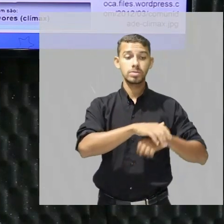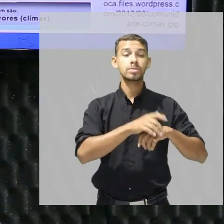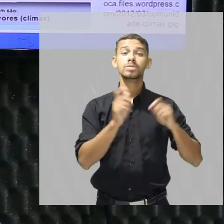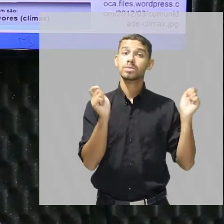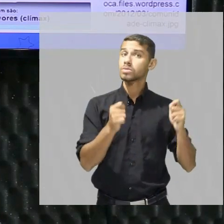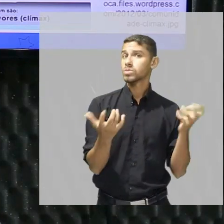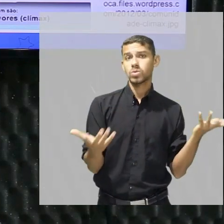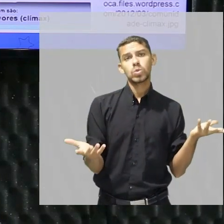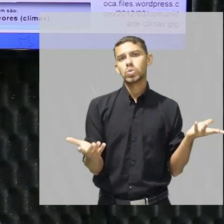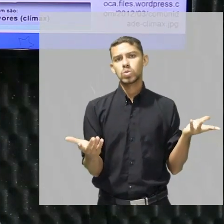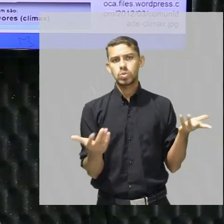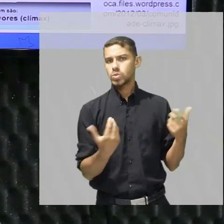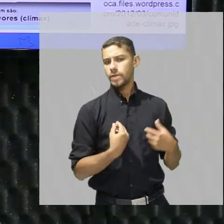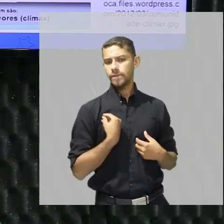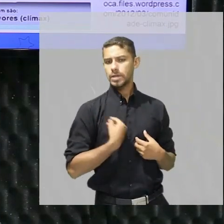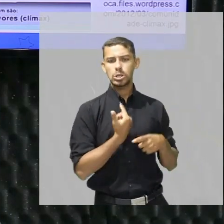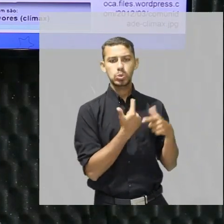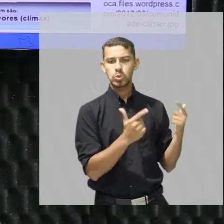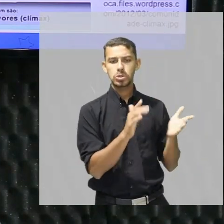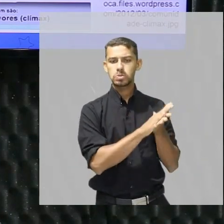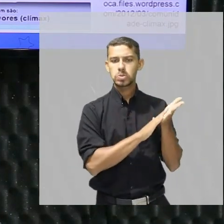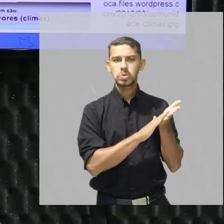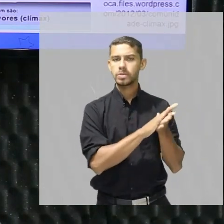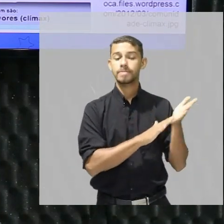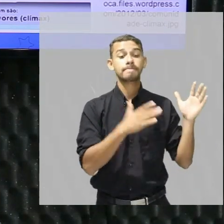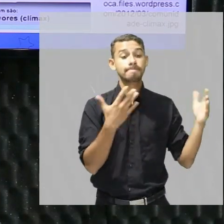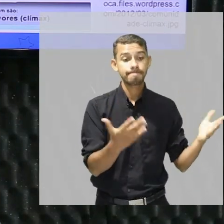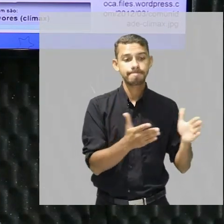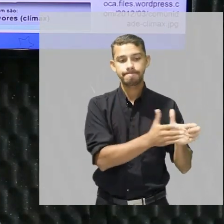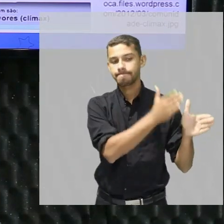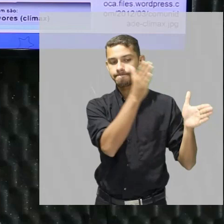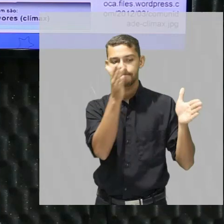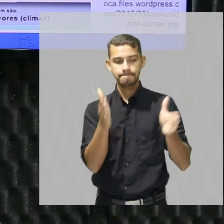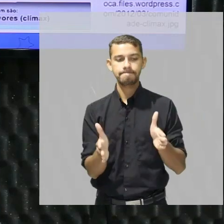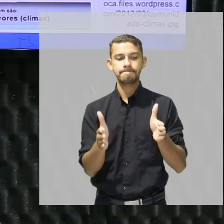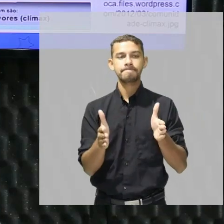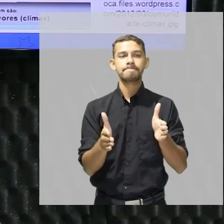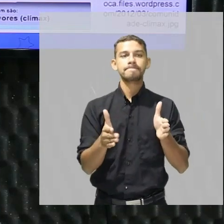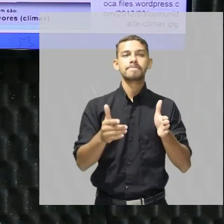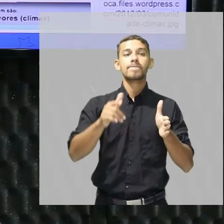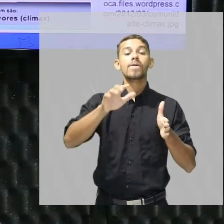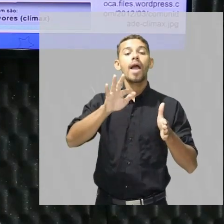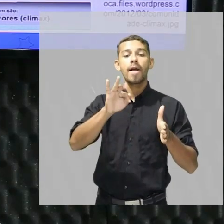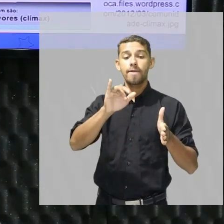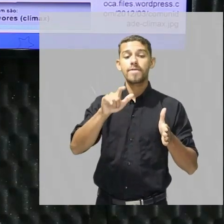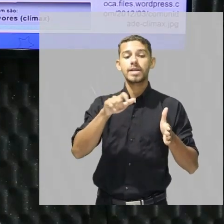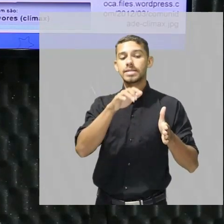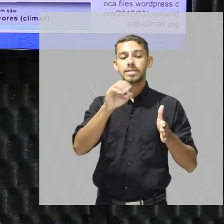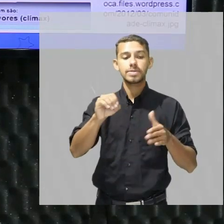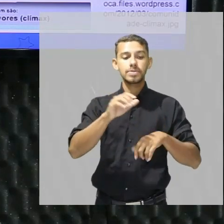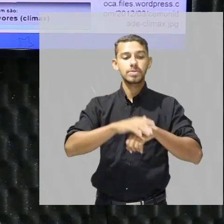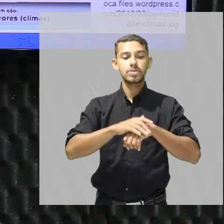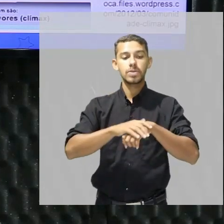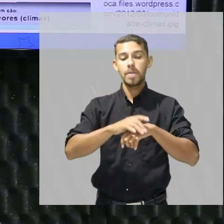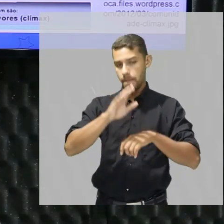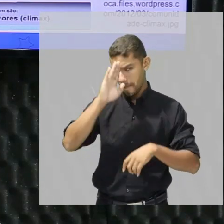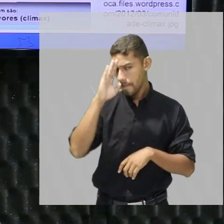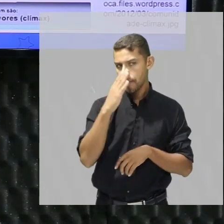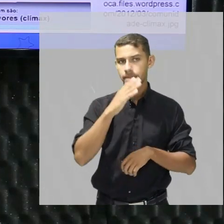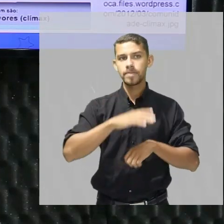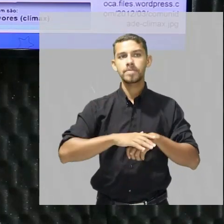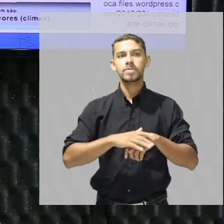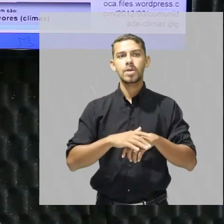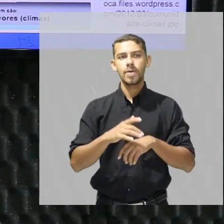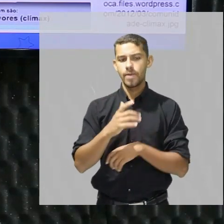é inóspito totalmente, e aqui nós temos a fixação de espécies pioneiras. Você percebe que essa